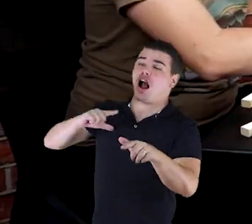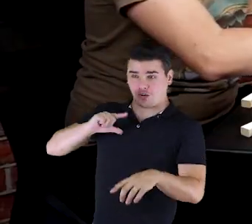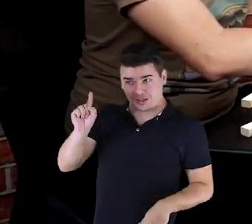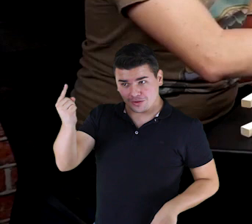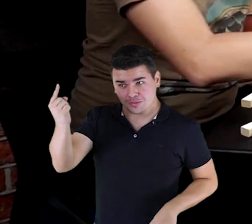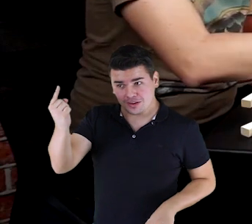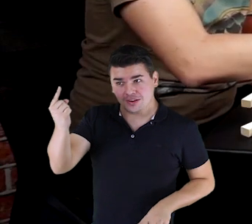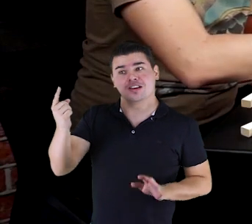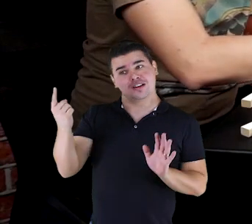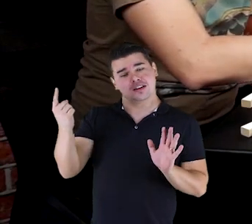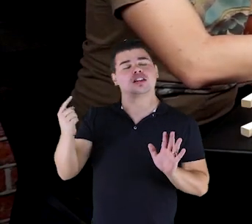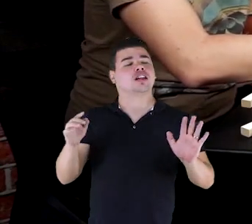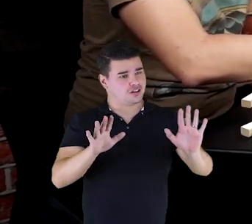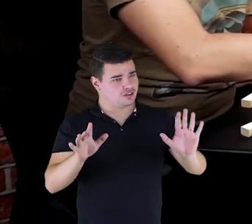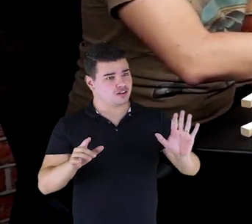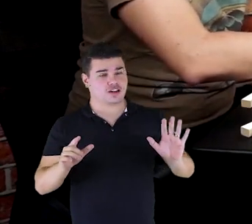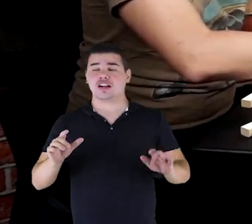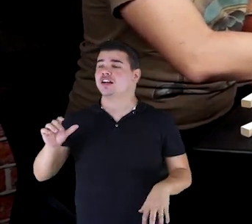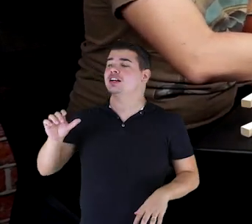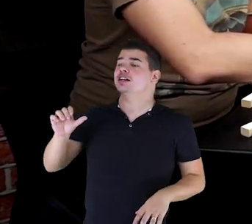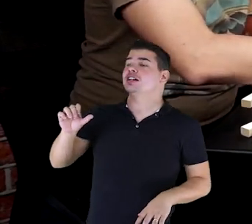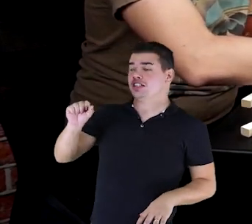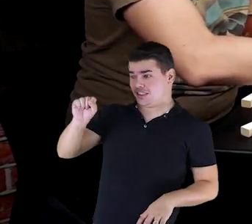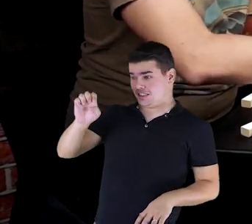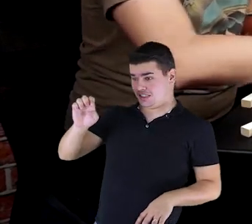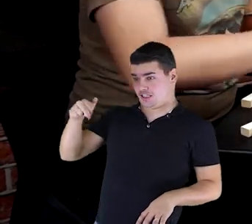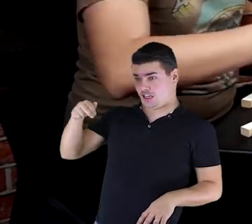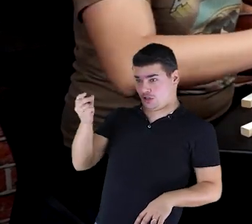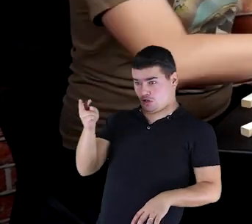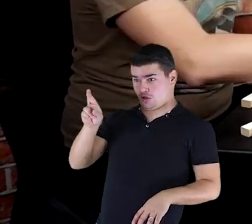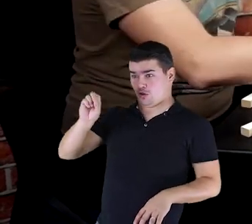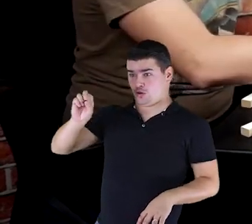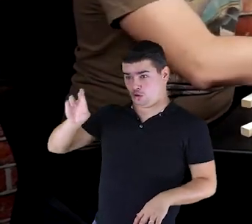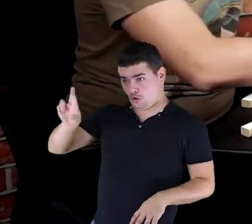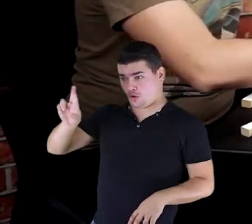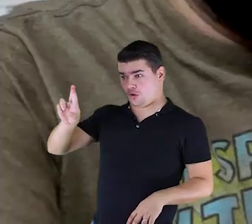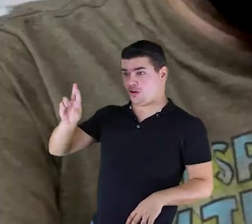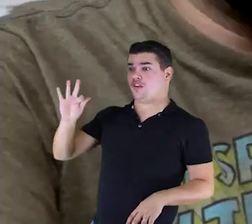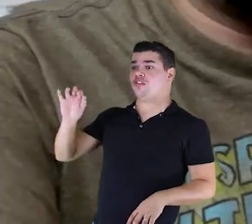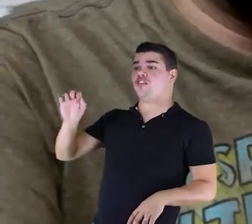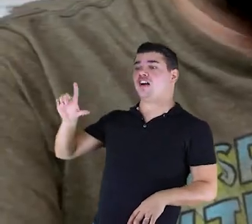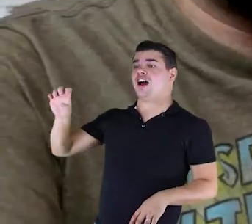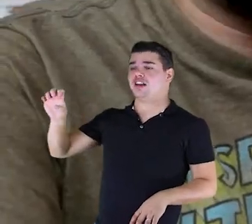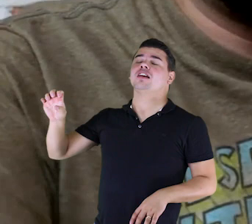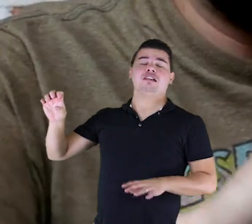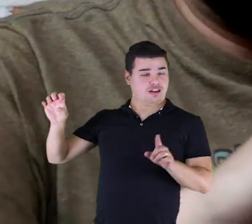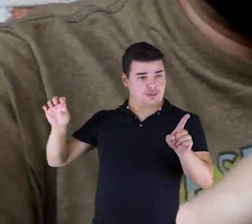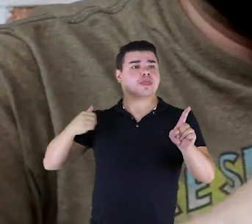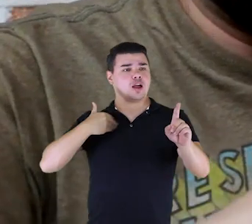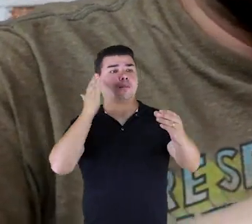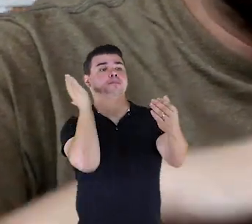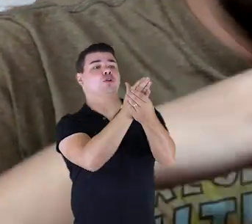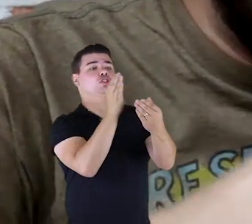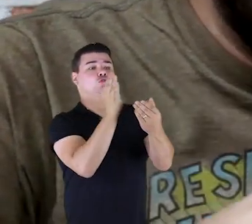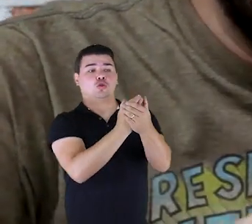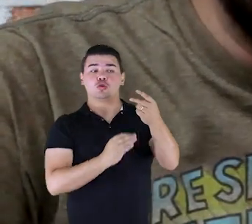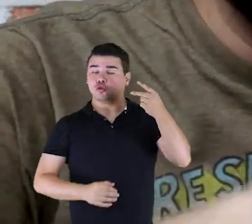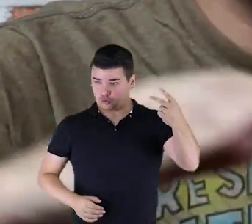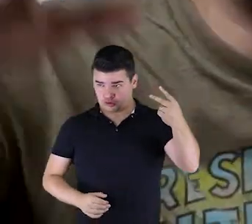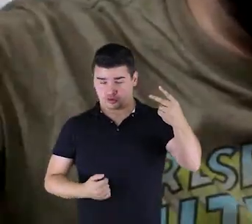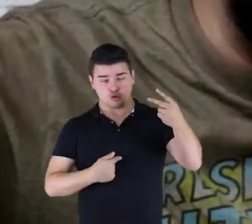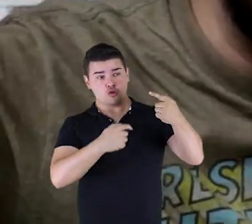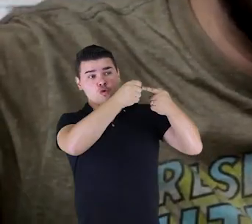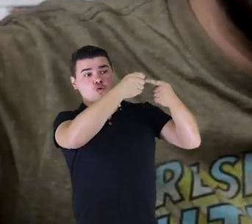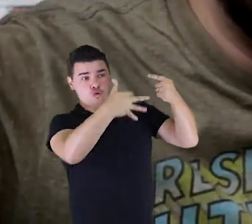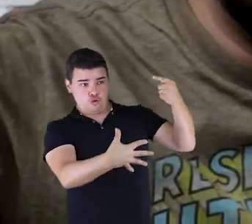foi... Fale. Não, o senhor fale não. O senhor fale. Ele pegou um monte de mina por causa disso. Onde o senhor fale processou duas pessoas. O Google e